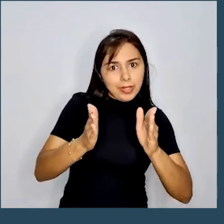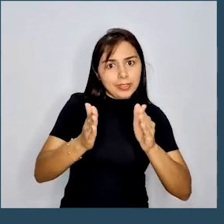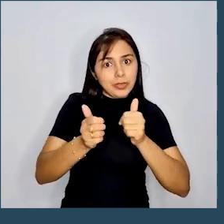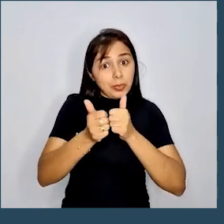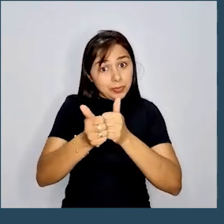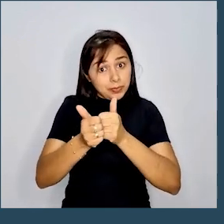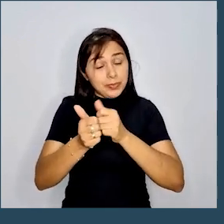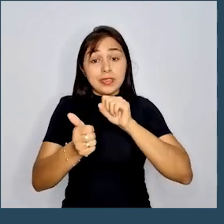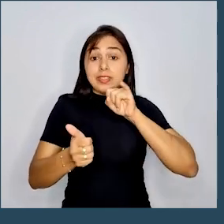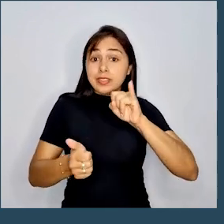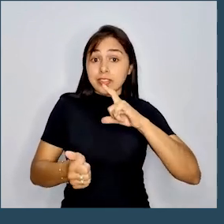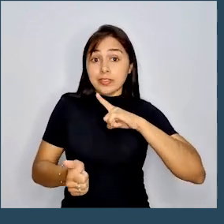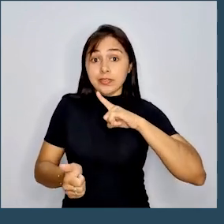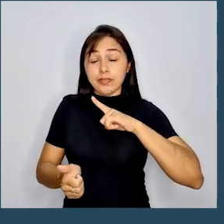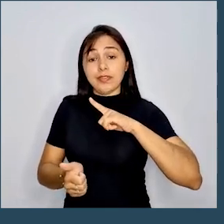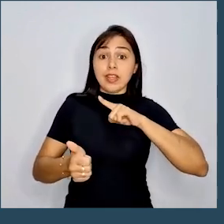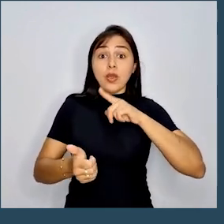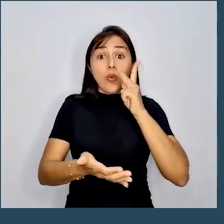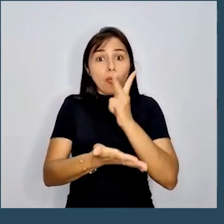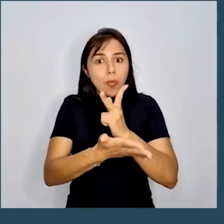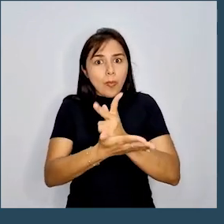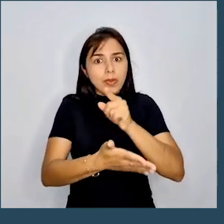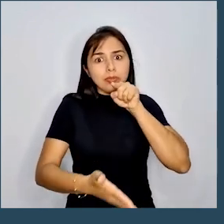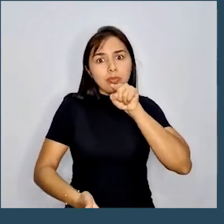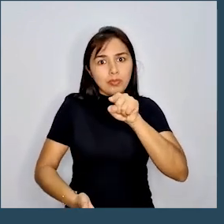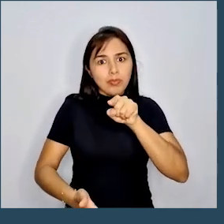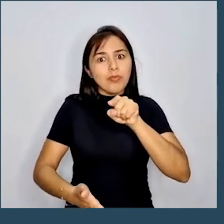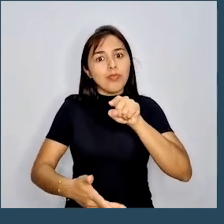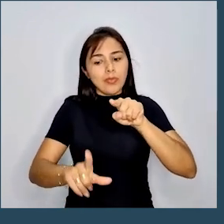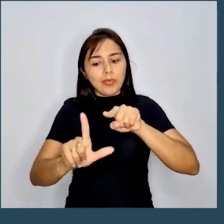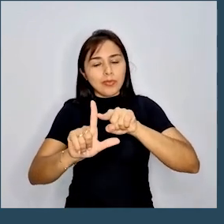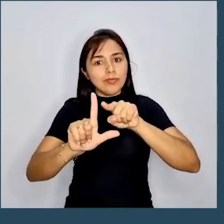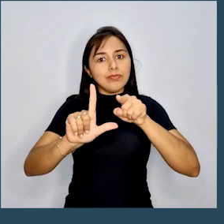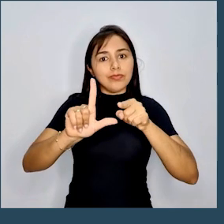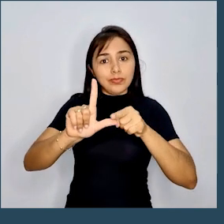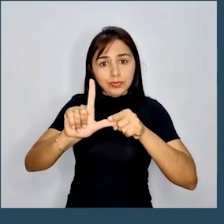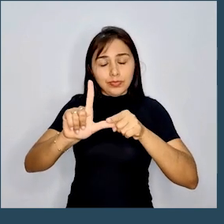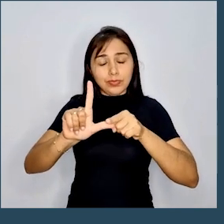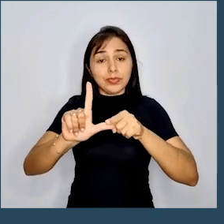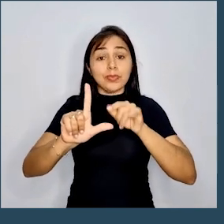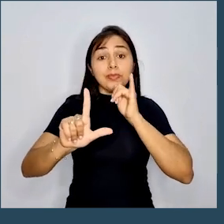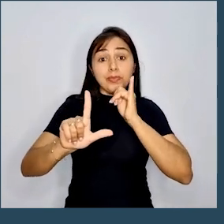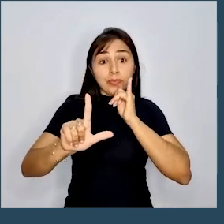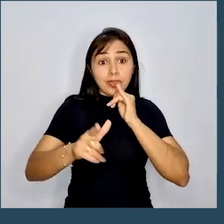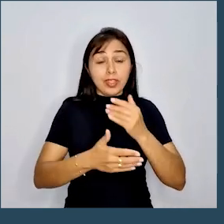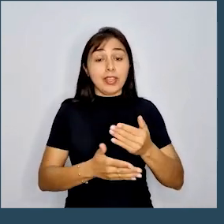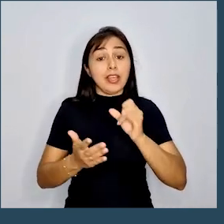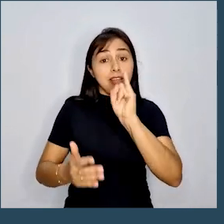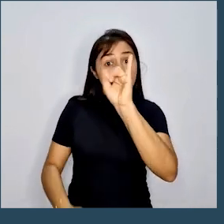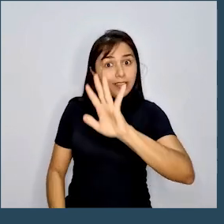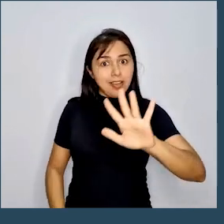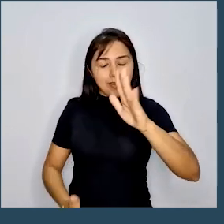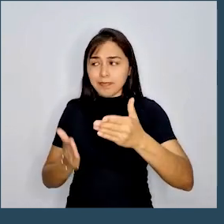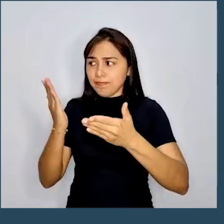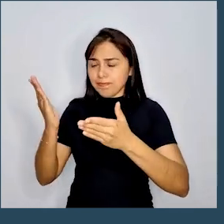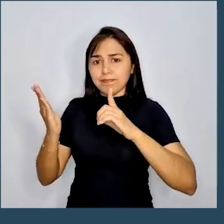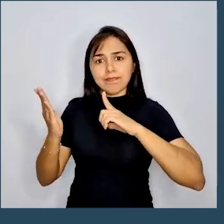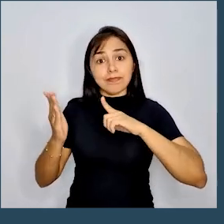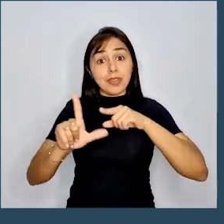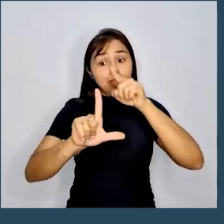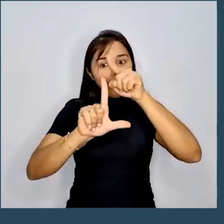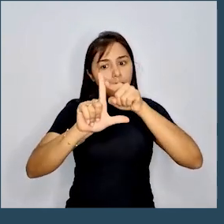possuem o mesmo vértice e têm um lado comum. Na figura ao lado, AOB, o chapéuzinho no